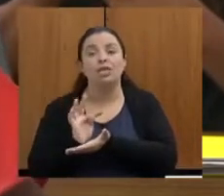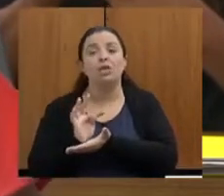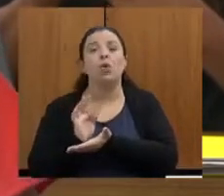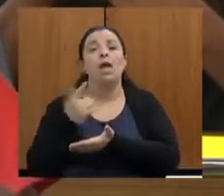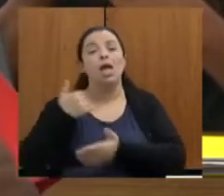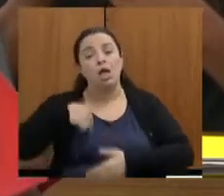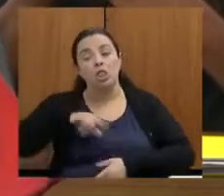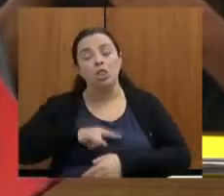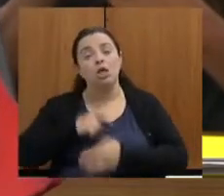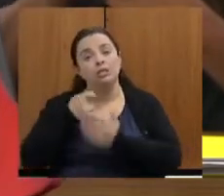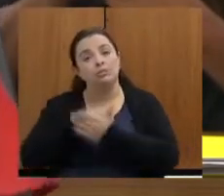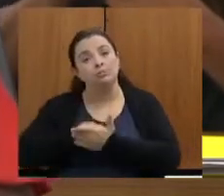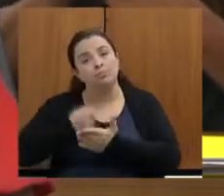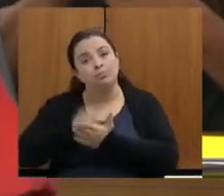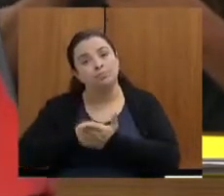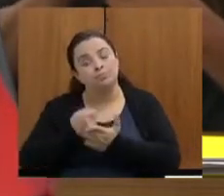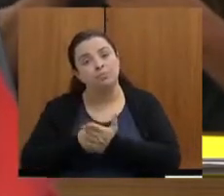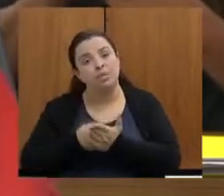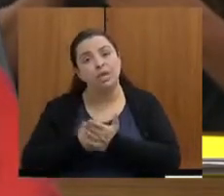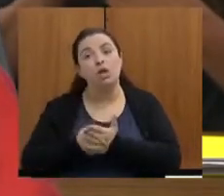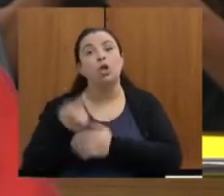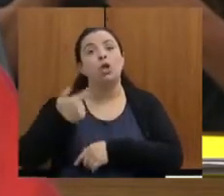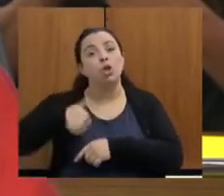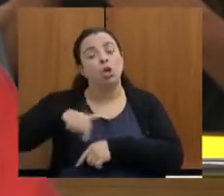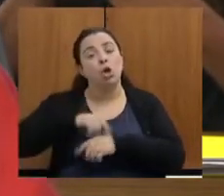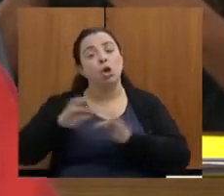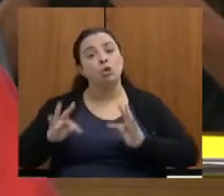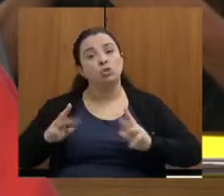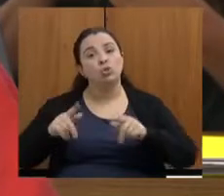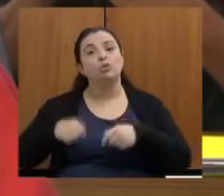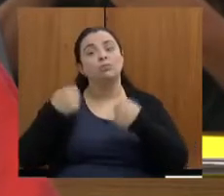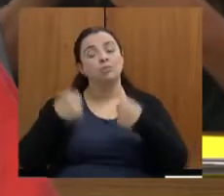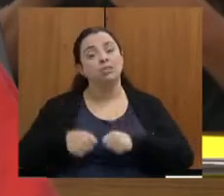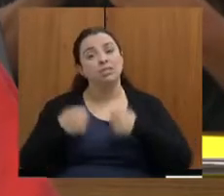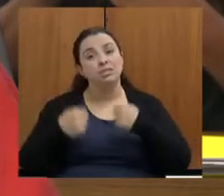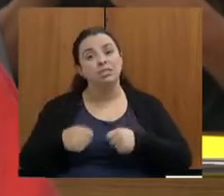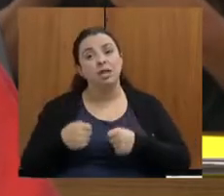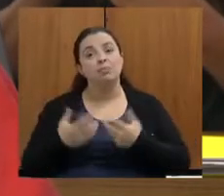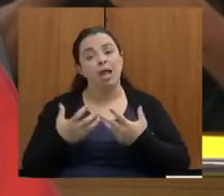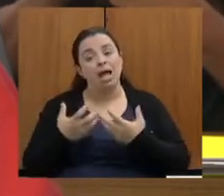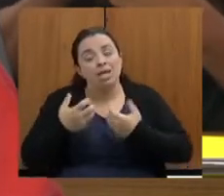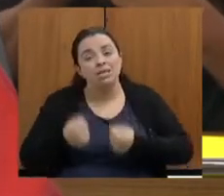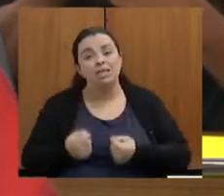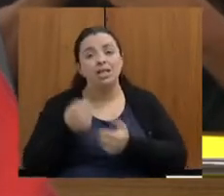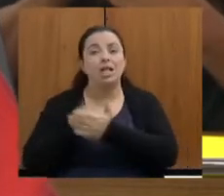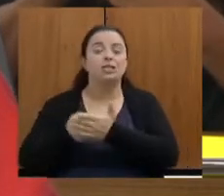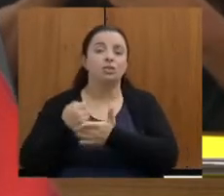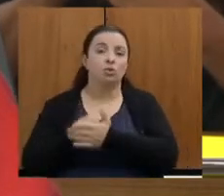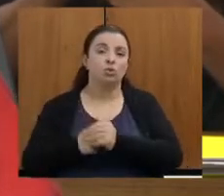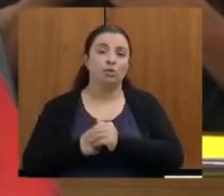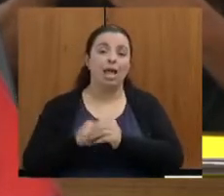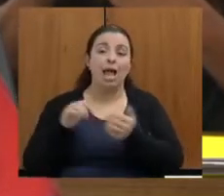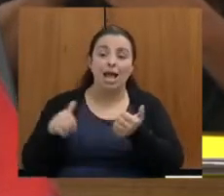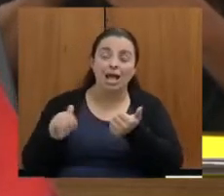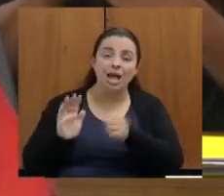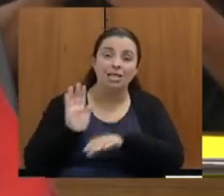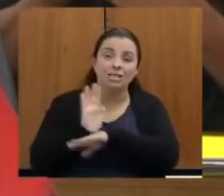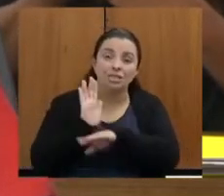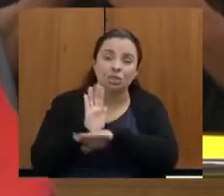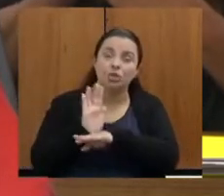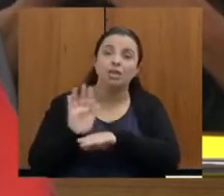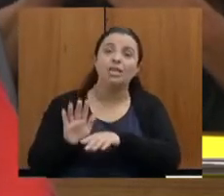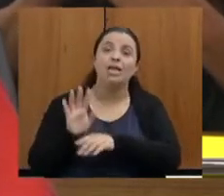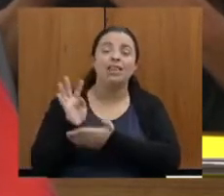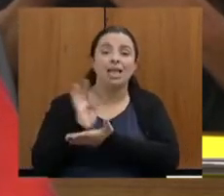Nossa ela é uma causa que nós todos precisamos assumir Assessoria Técnica representa a voz de todos